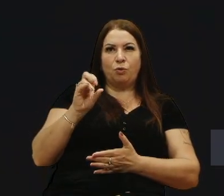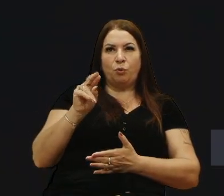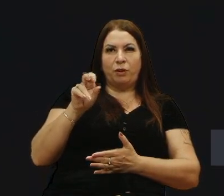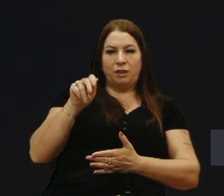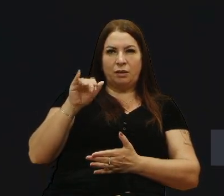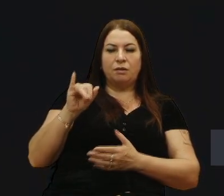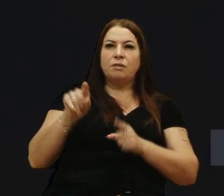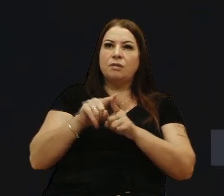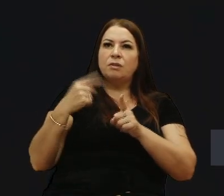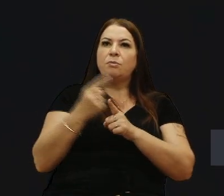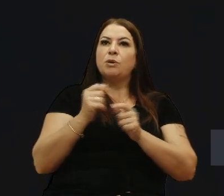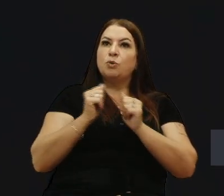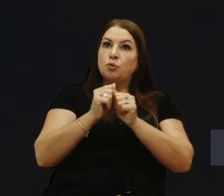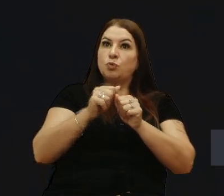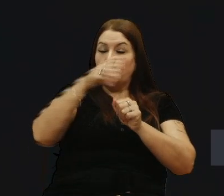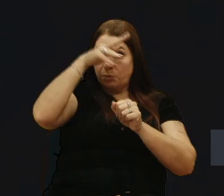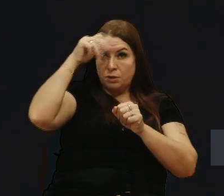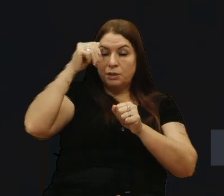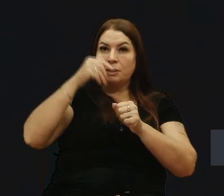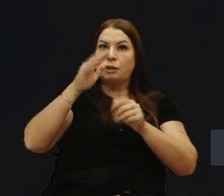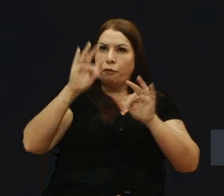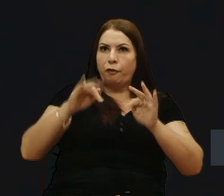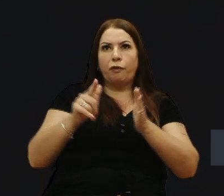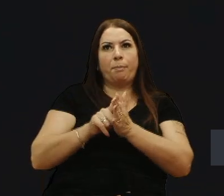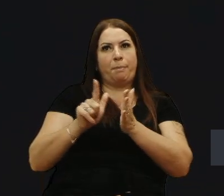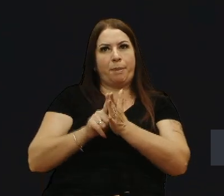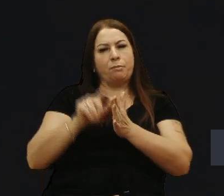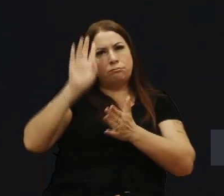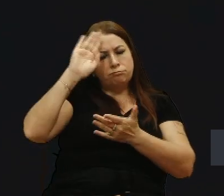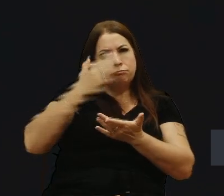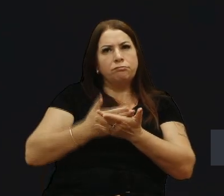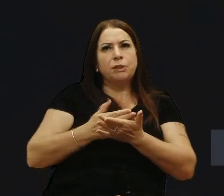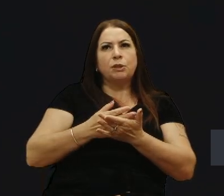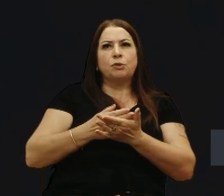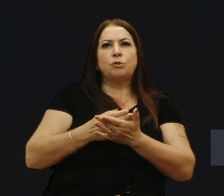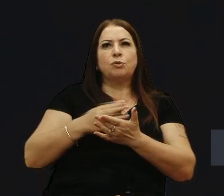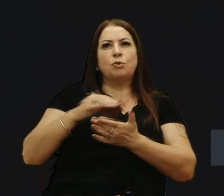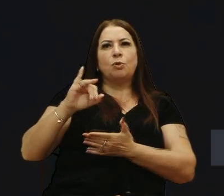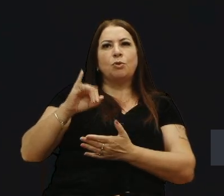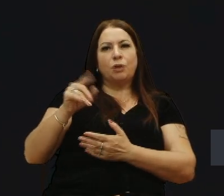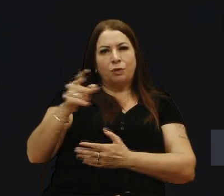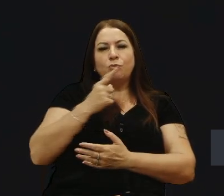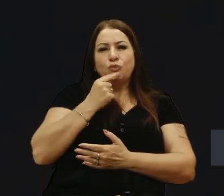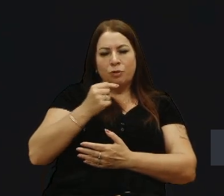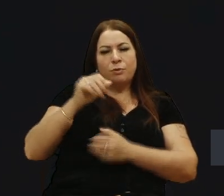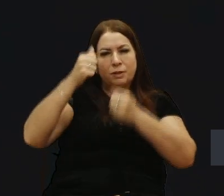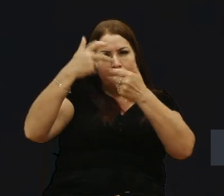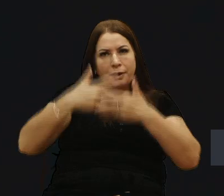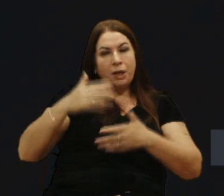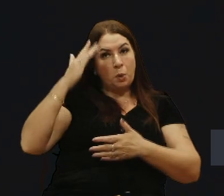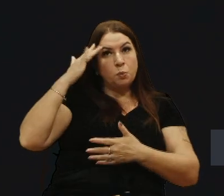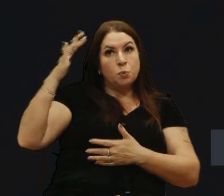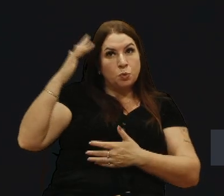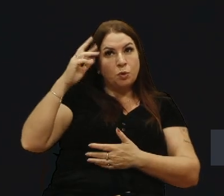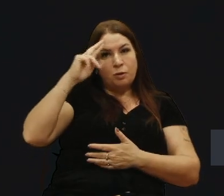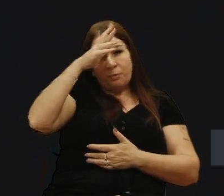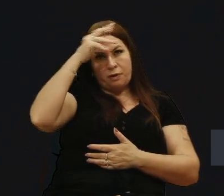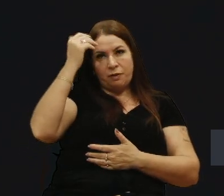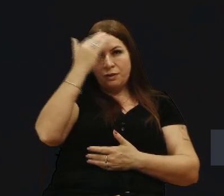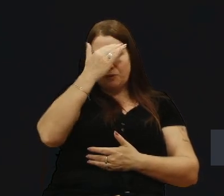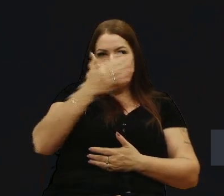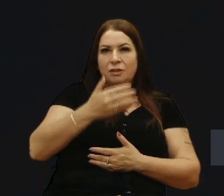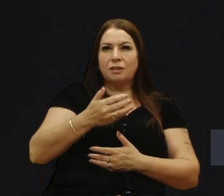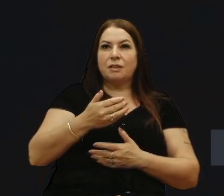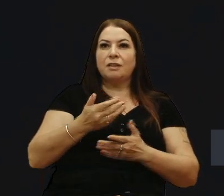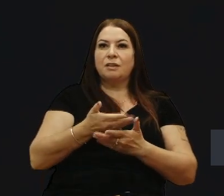município, isso começa a sair do papel, e eu vou pedir que o secretário João explique Então, é um sonho, né, prefeito Adiló, de